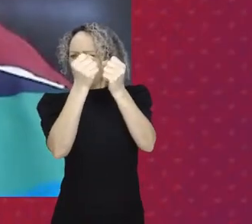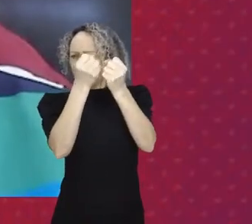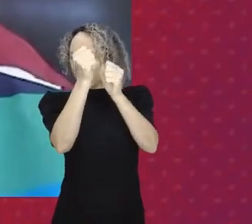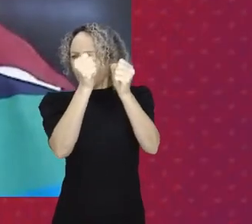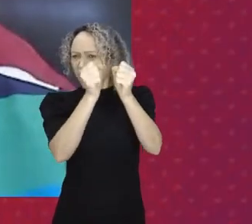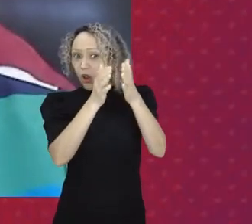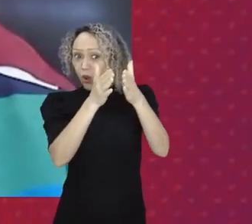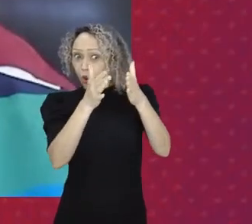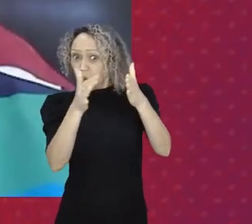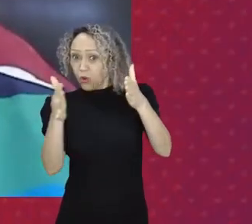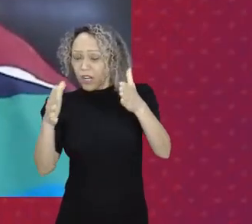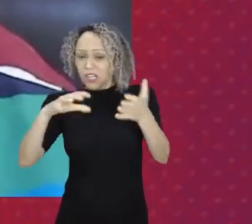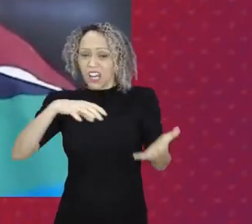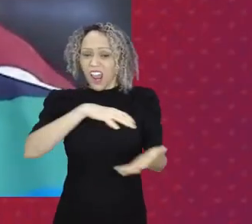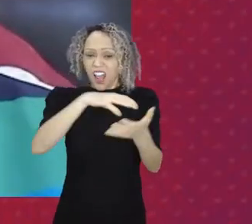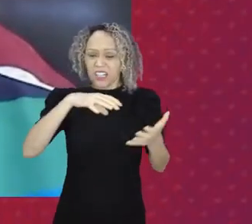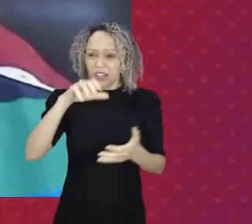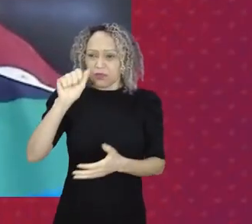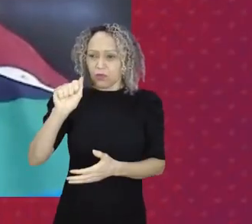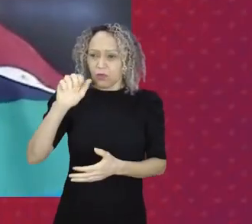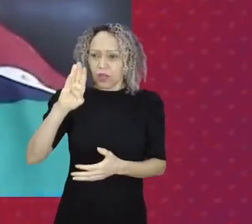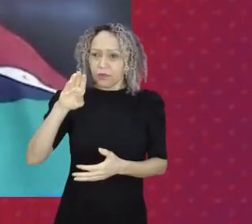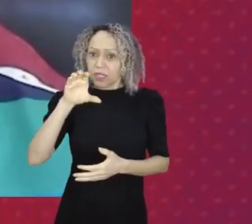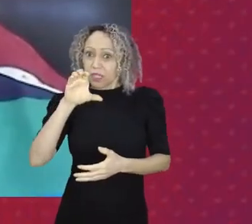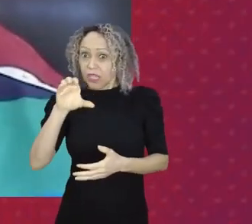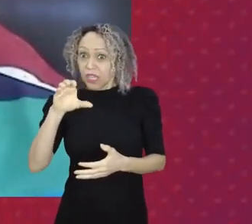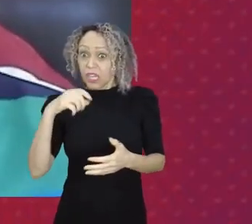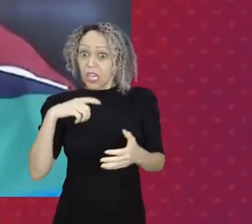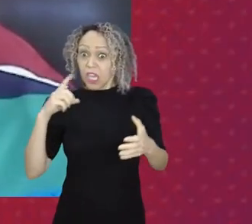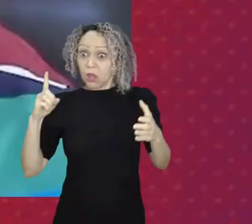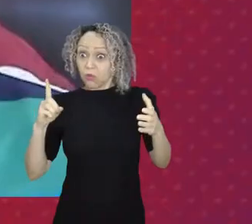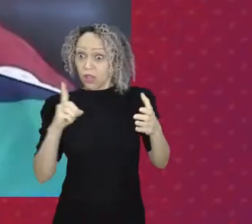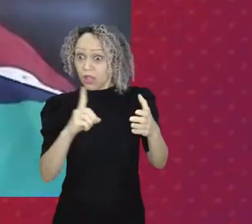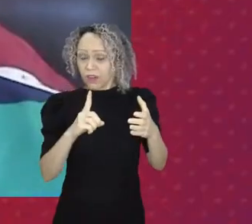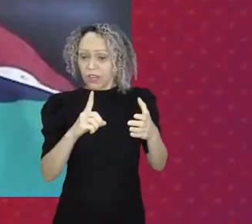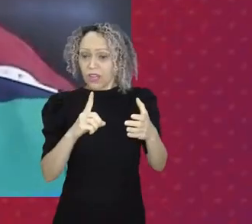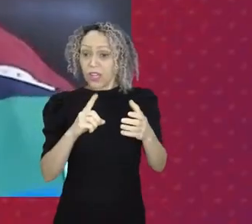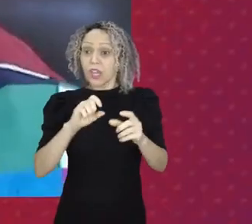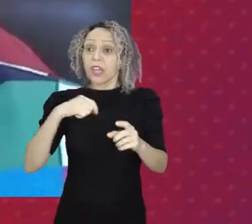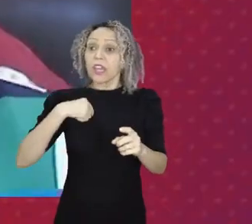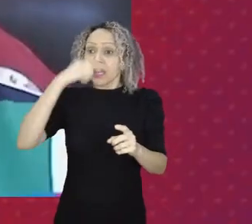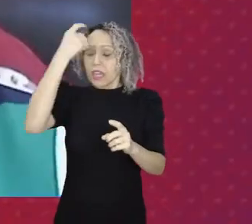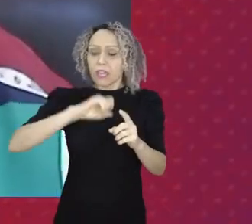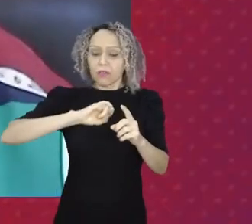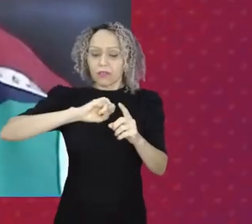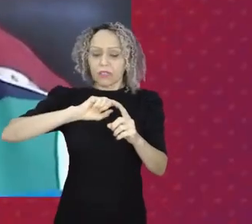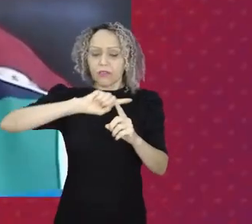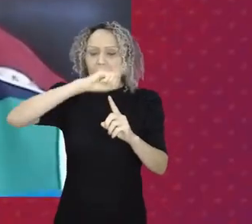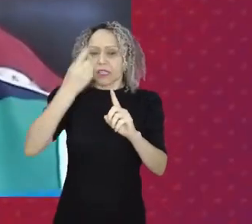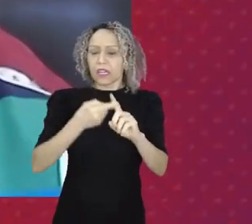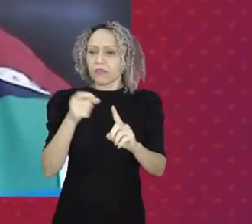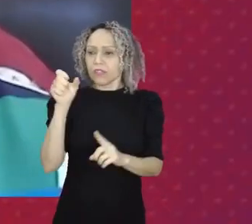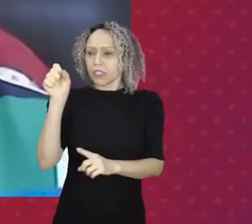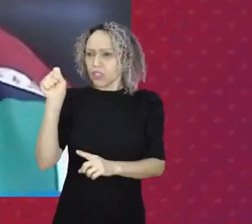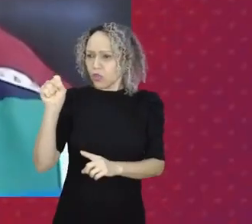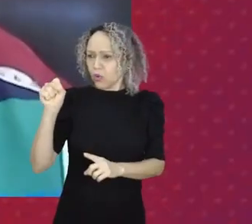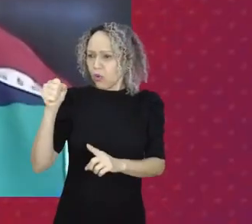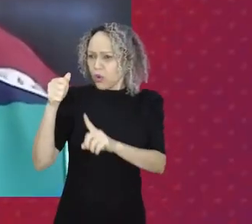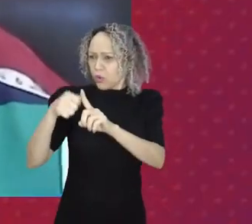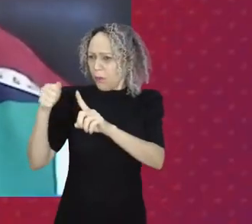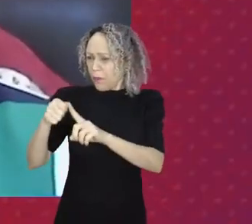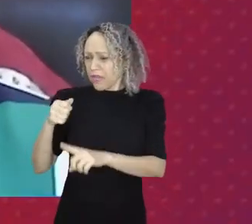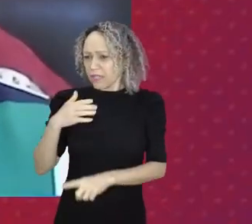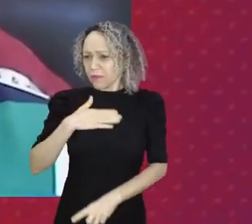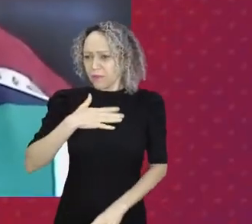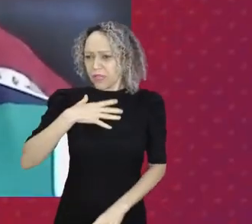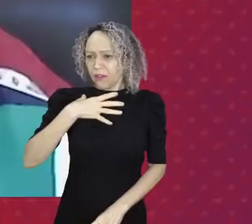do ABC. Eu estava grávida de 8 meses da minha filha Moara, e que